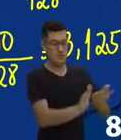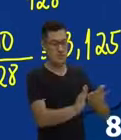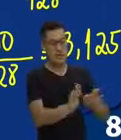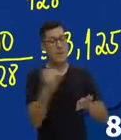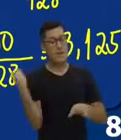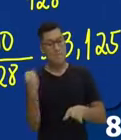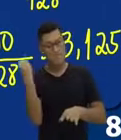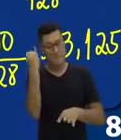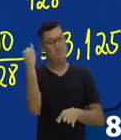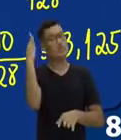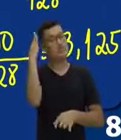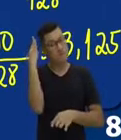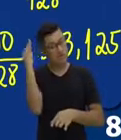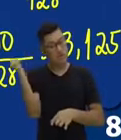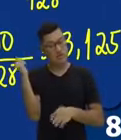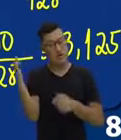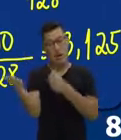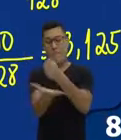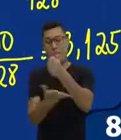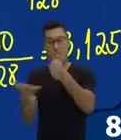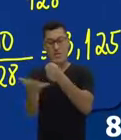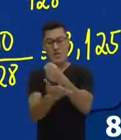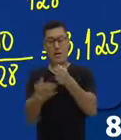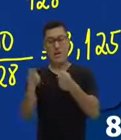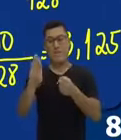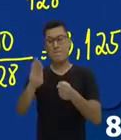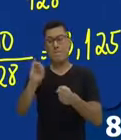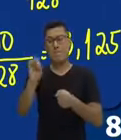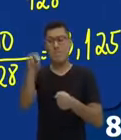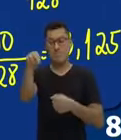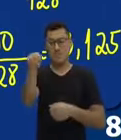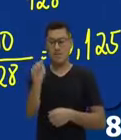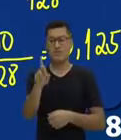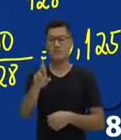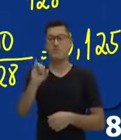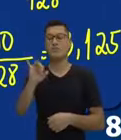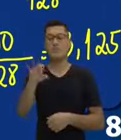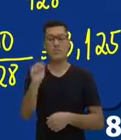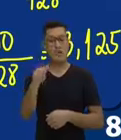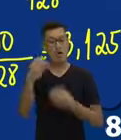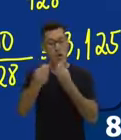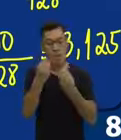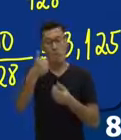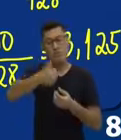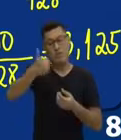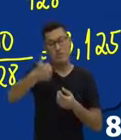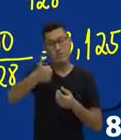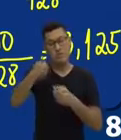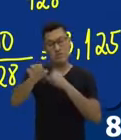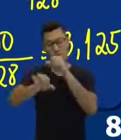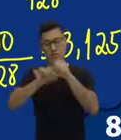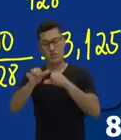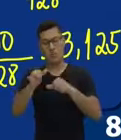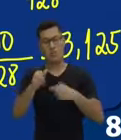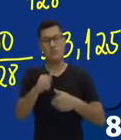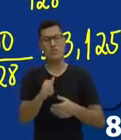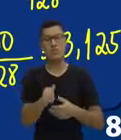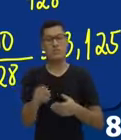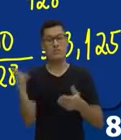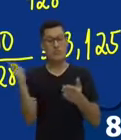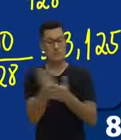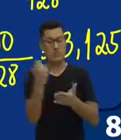saber justamente a base binária aí, como vocês estão vendo, porque tanto lá na primeira que apareceu, que era o dobro, aqui isso. No caso